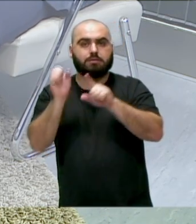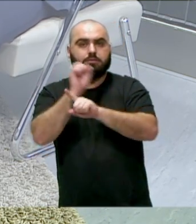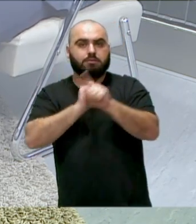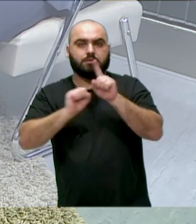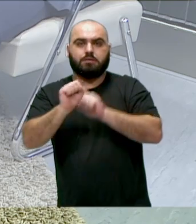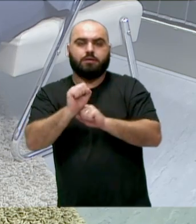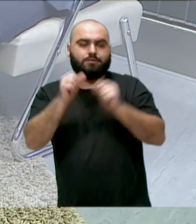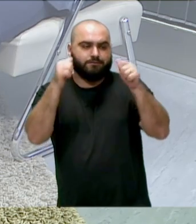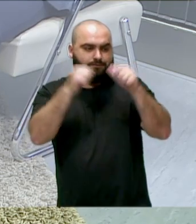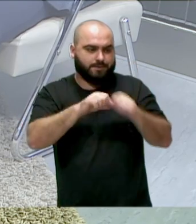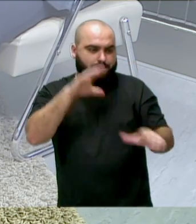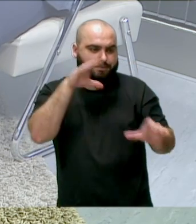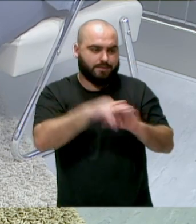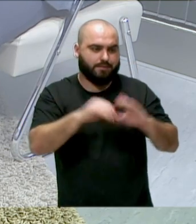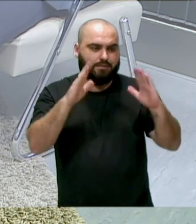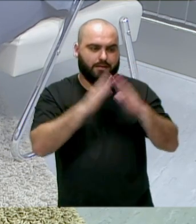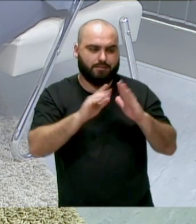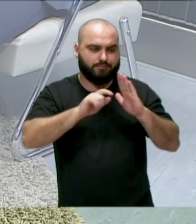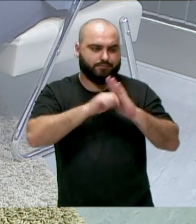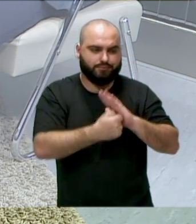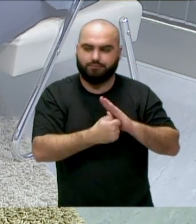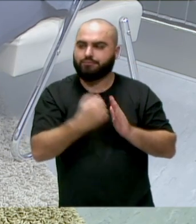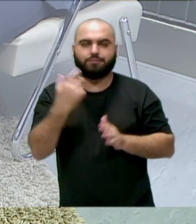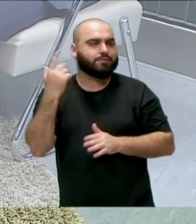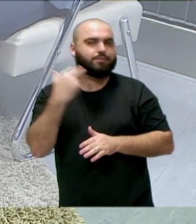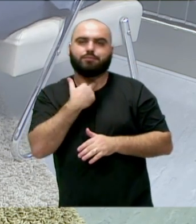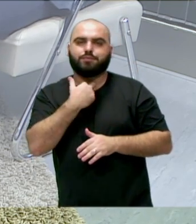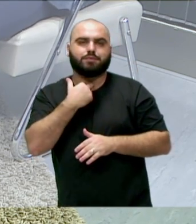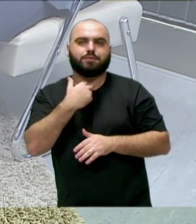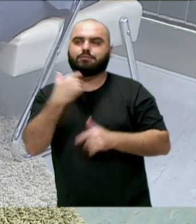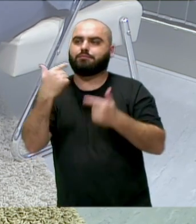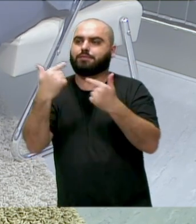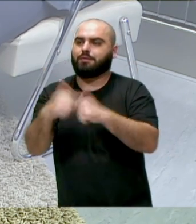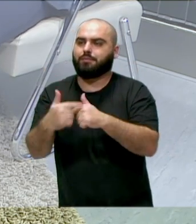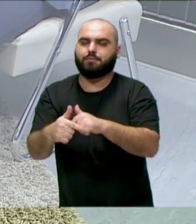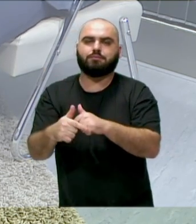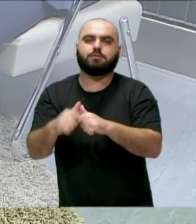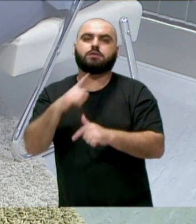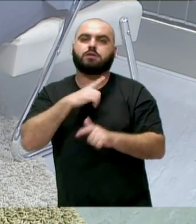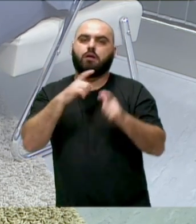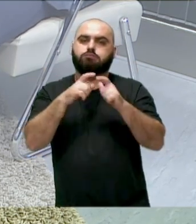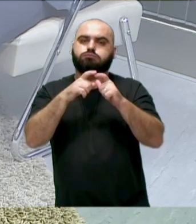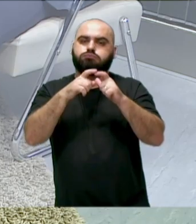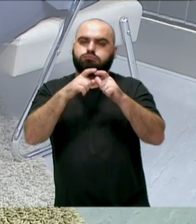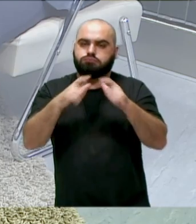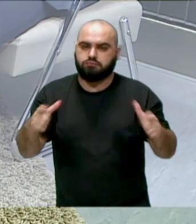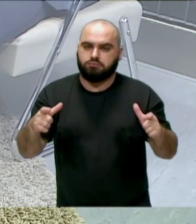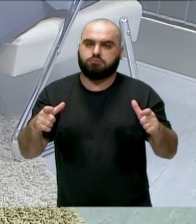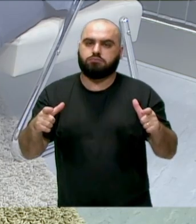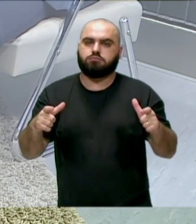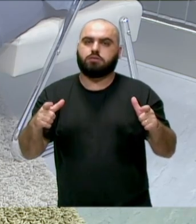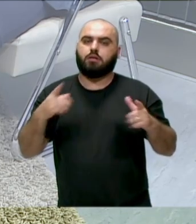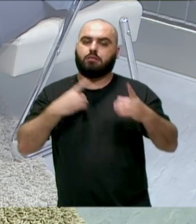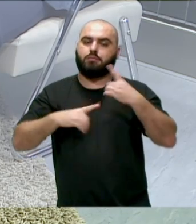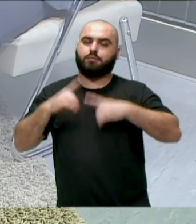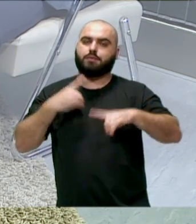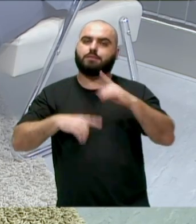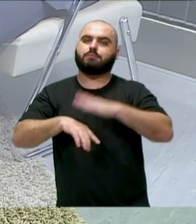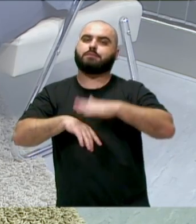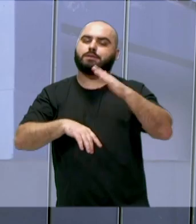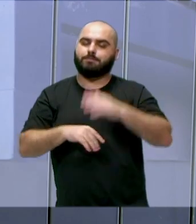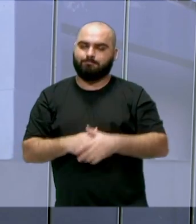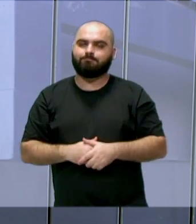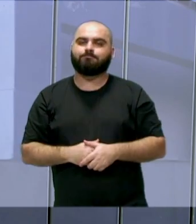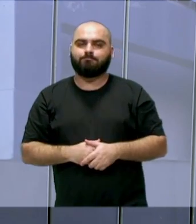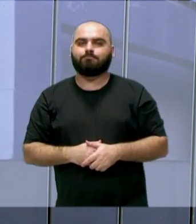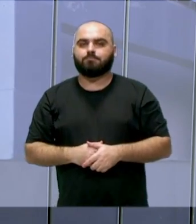reprimida dentro de casa, trancada, sem poder exercer uma atividade física e houve um aumento um pouquinho do lado depressivo. Então nós entendemos